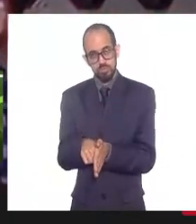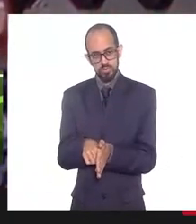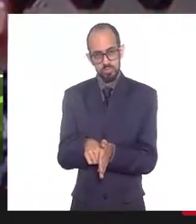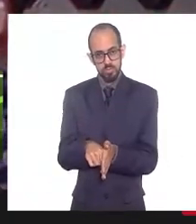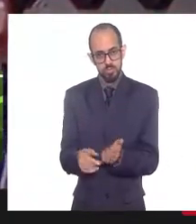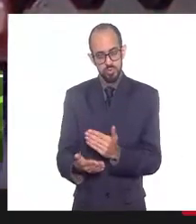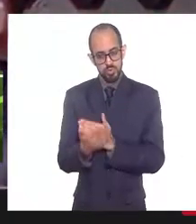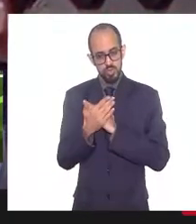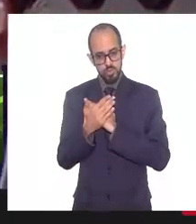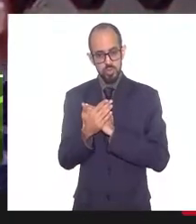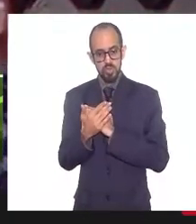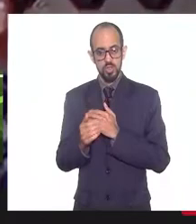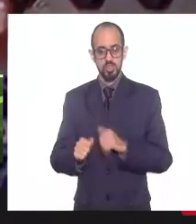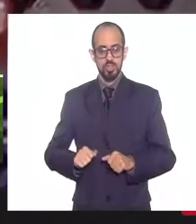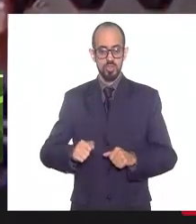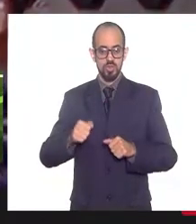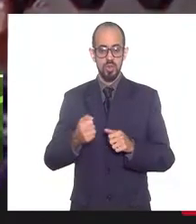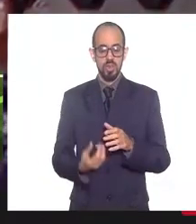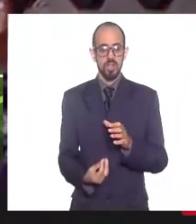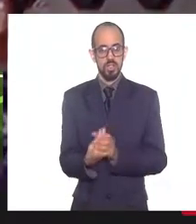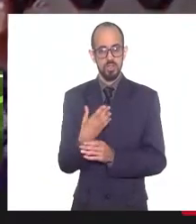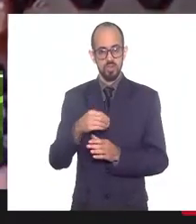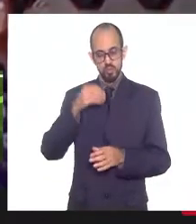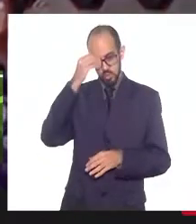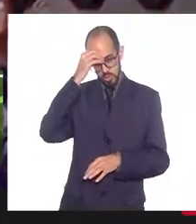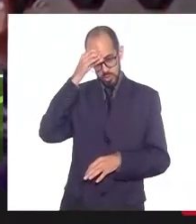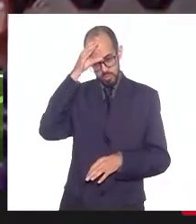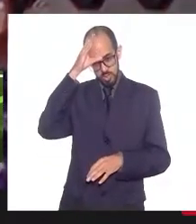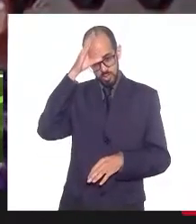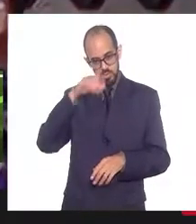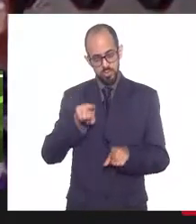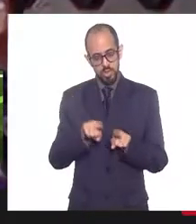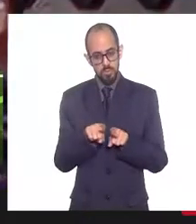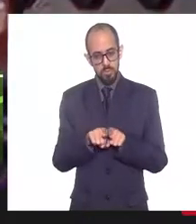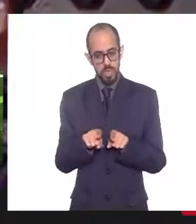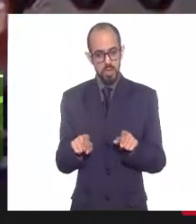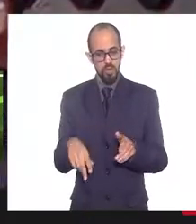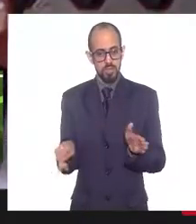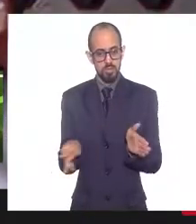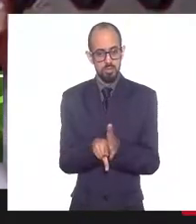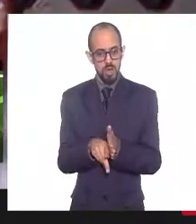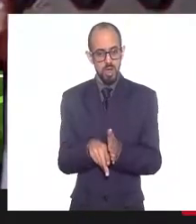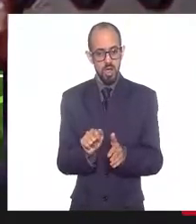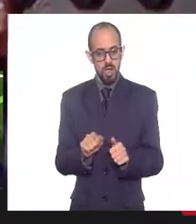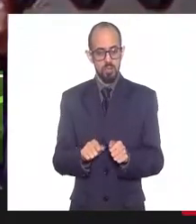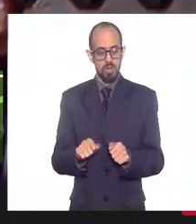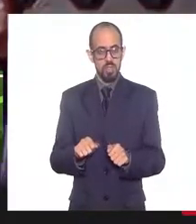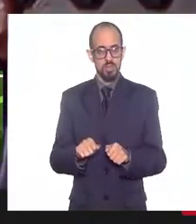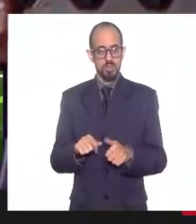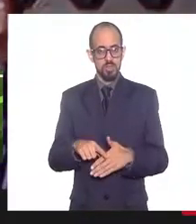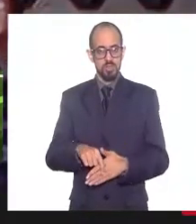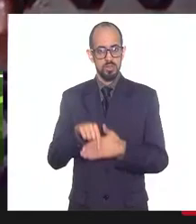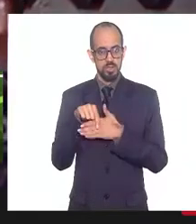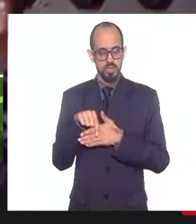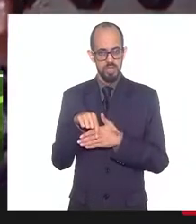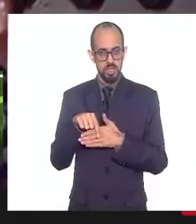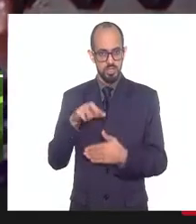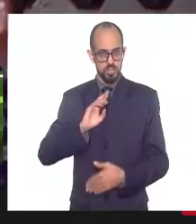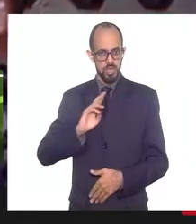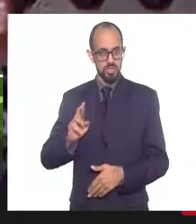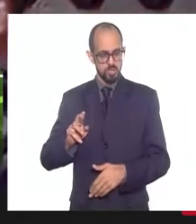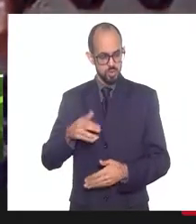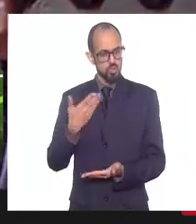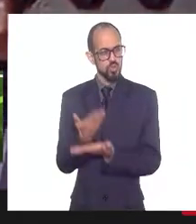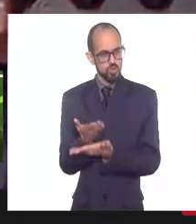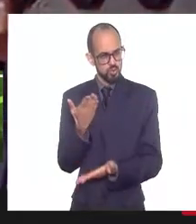vêm nos ajudando com a produção de conhecimento, inclusive com as próprias autoridades religiosas que se debruçam sobre